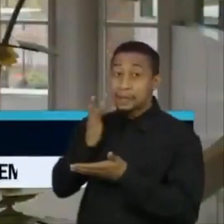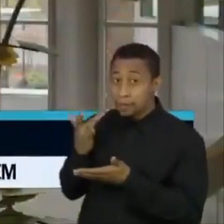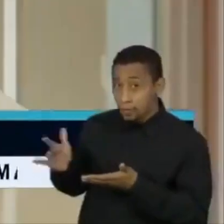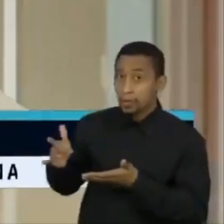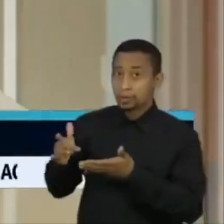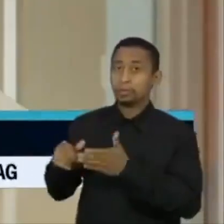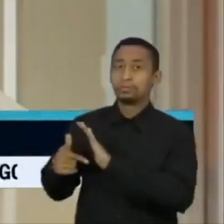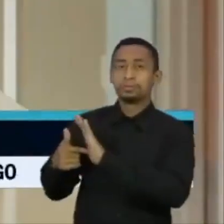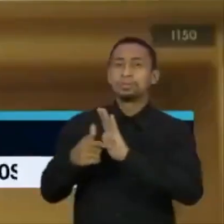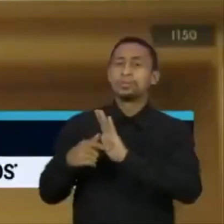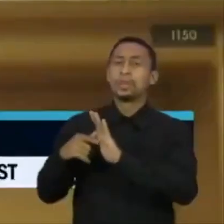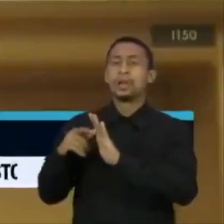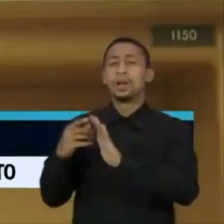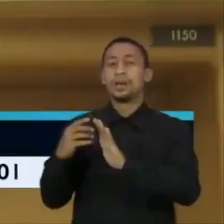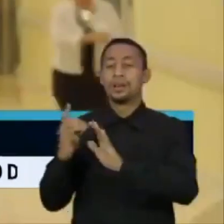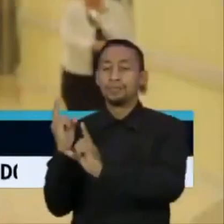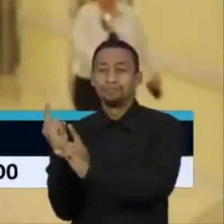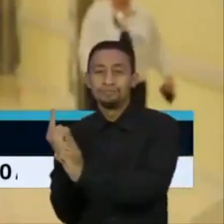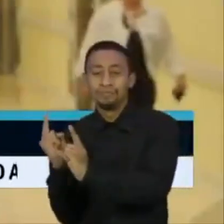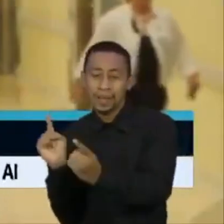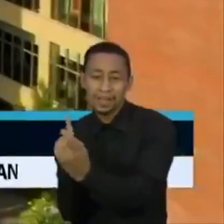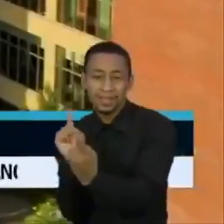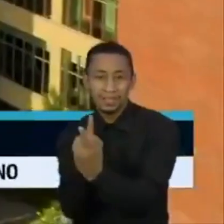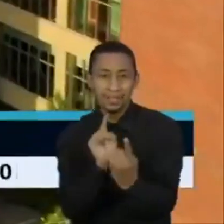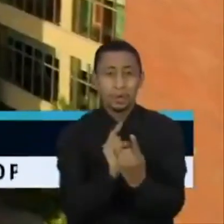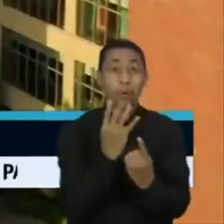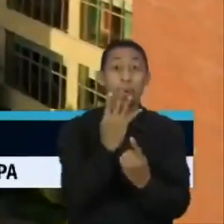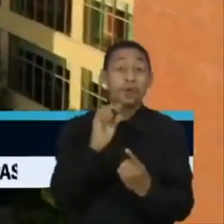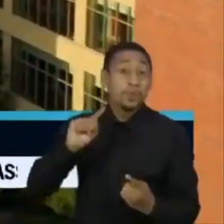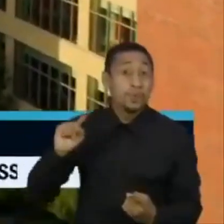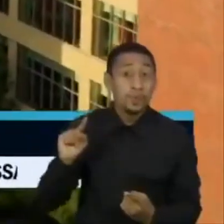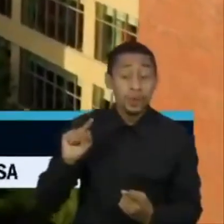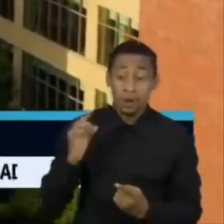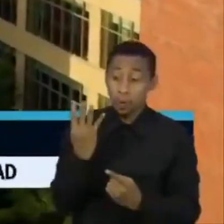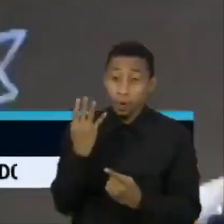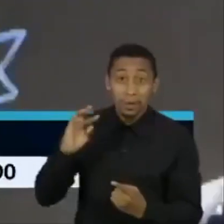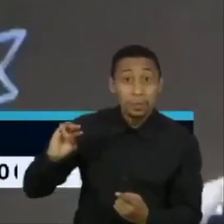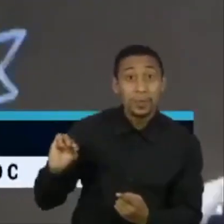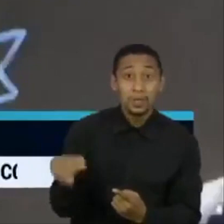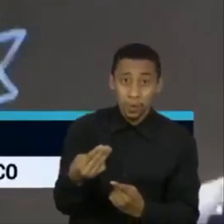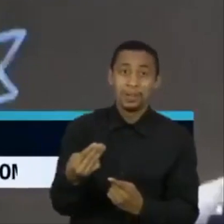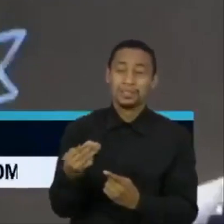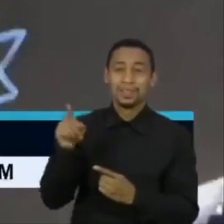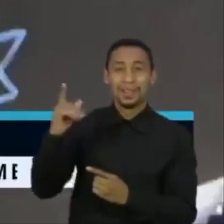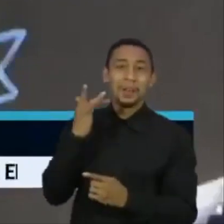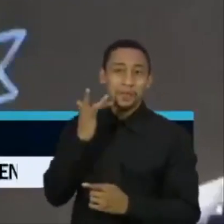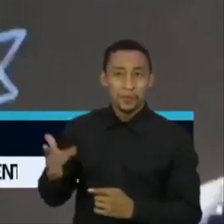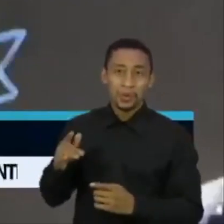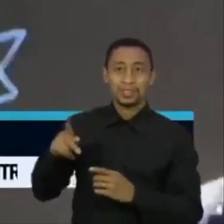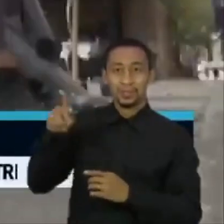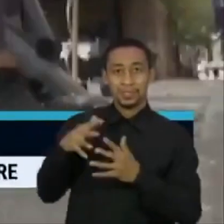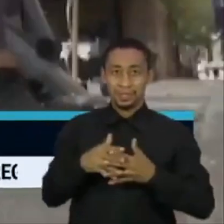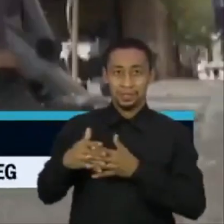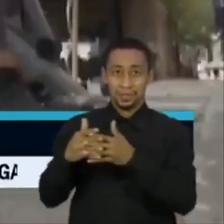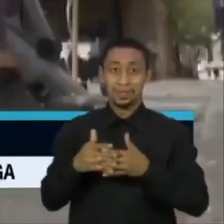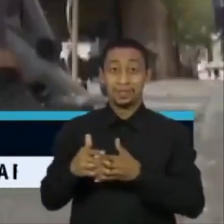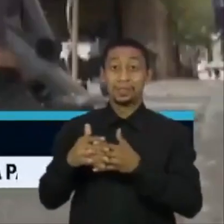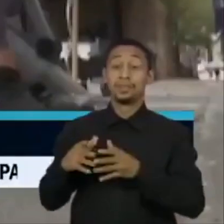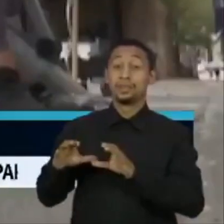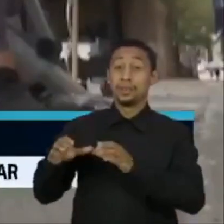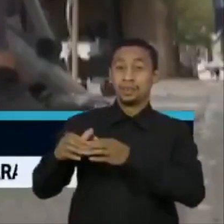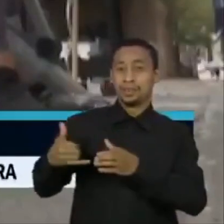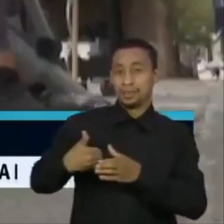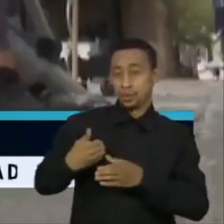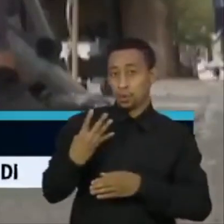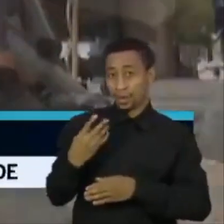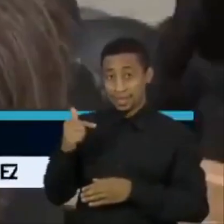de saúde que atende por ano 4700000 moradores da Califórnia nos Estados Unidos cerca de 50 mil pessoas com idade